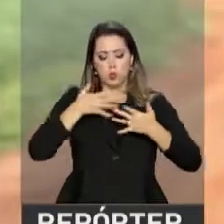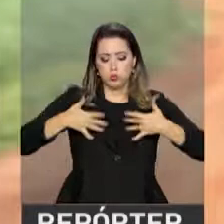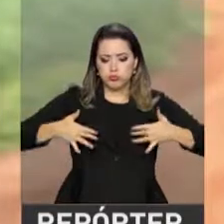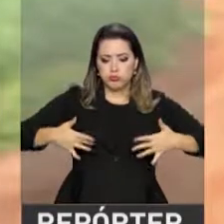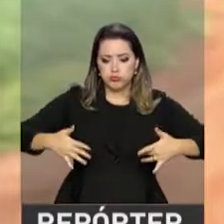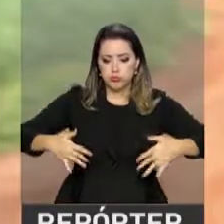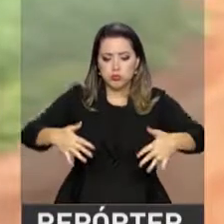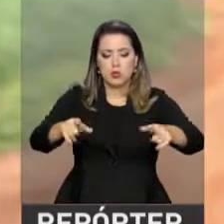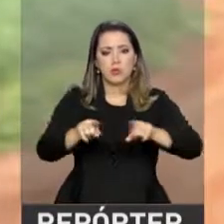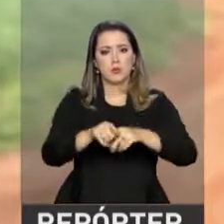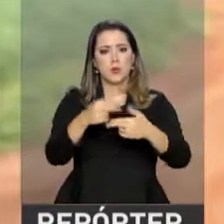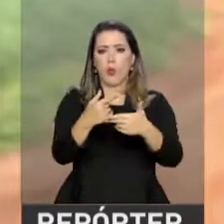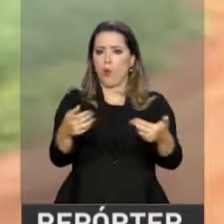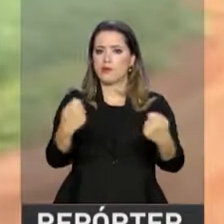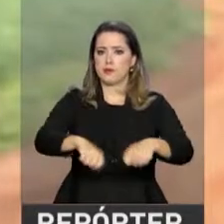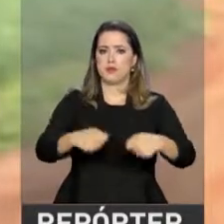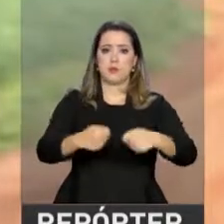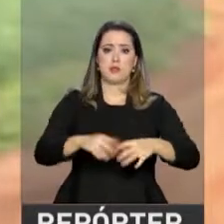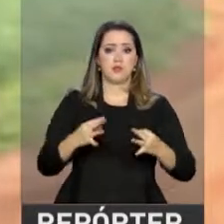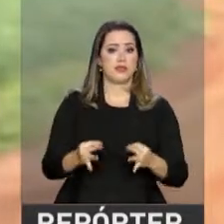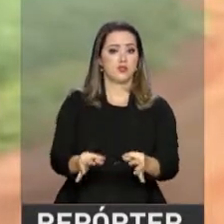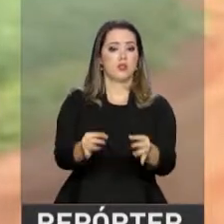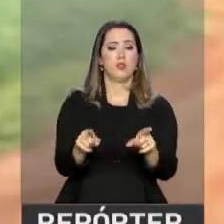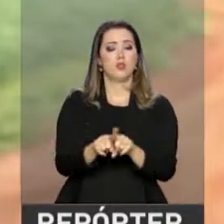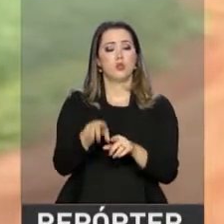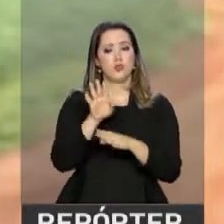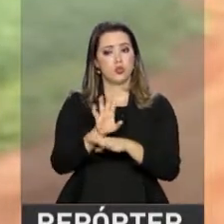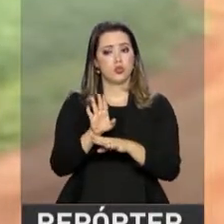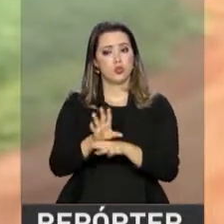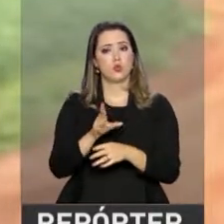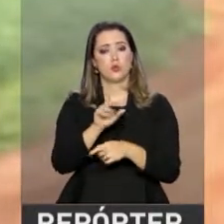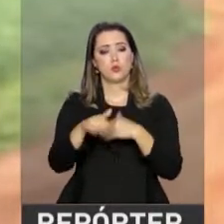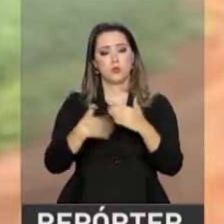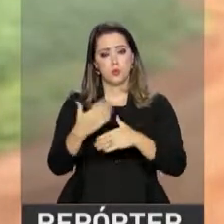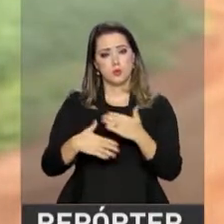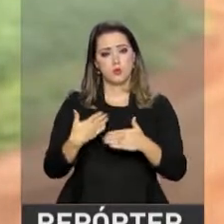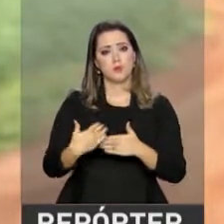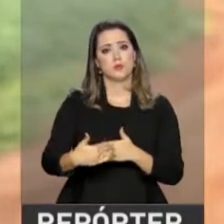investido em equipamentos. Então são as linhas de crédito muito que ajudam muito o desenvolvimento do agronegócio.